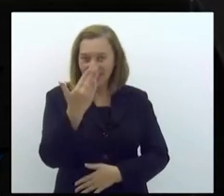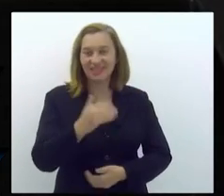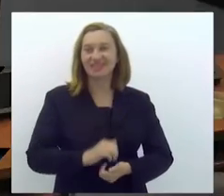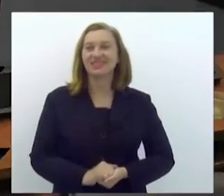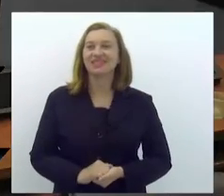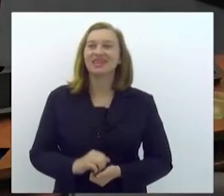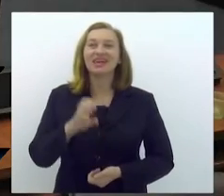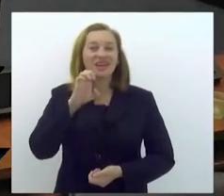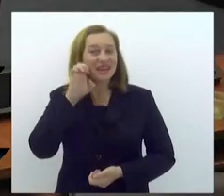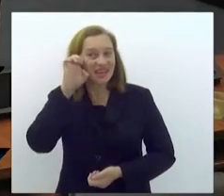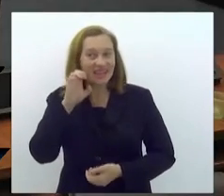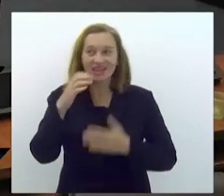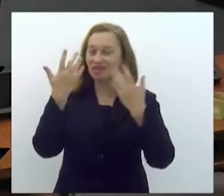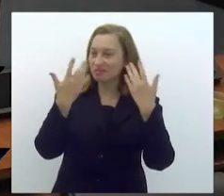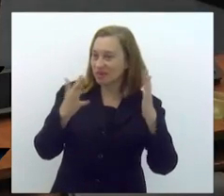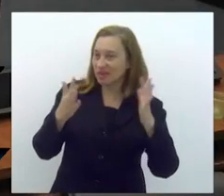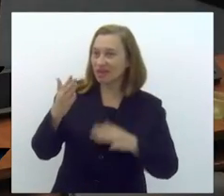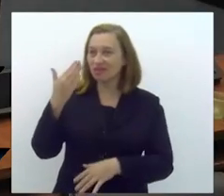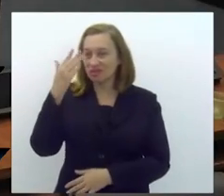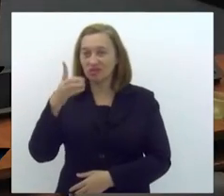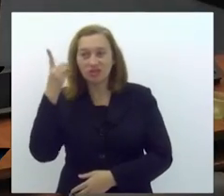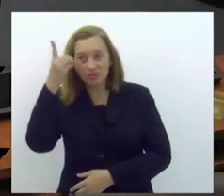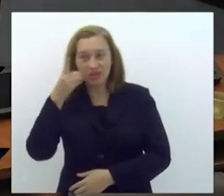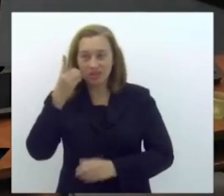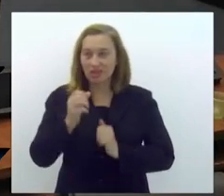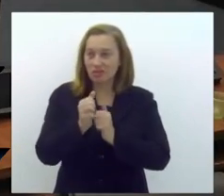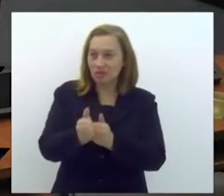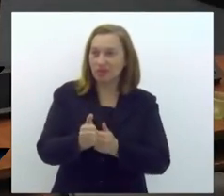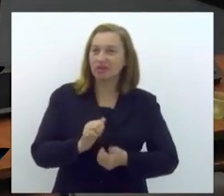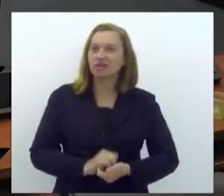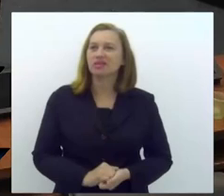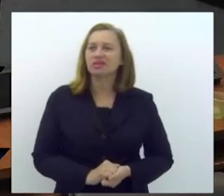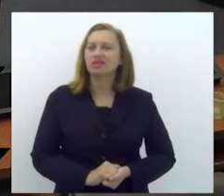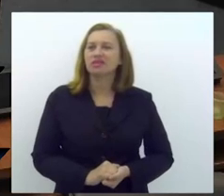Érica Obrigado aos deputados que aqui nos acompanha